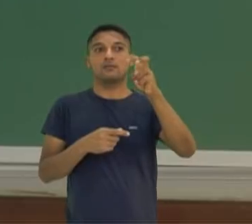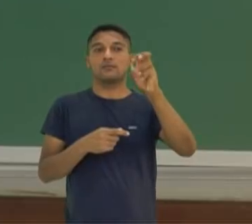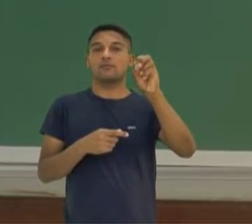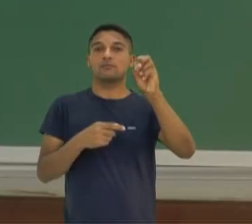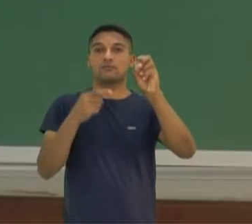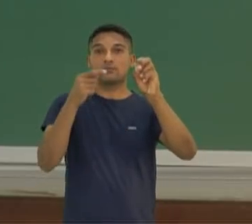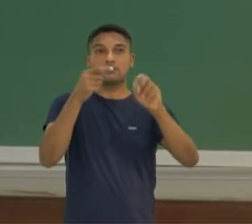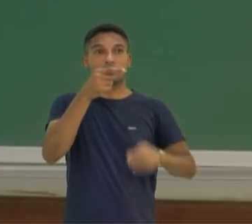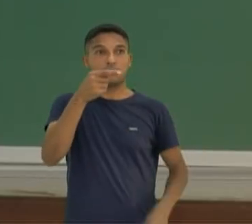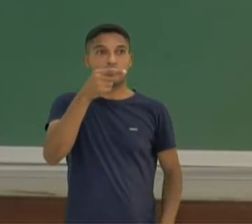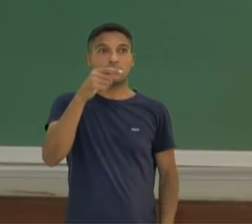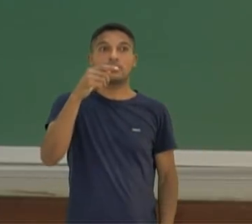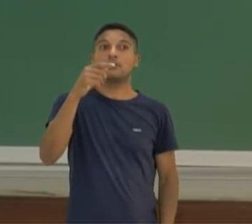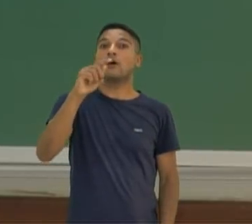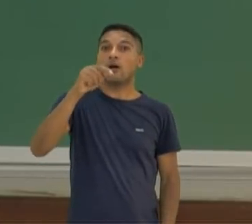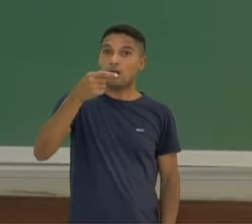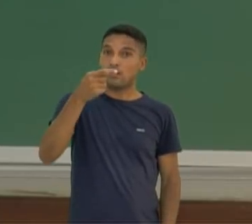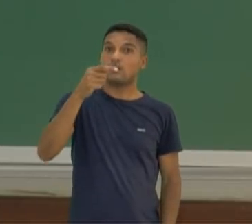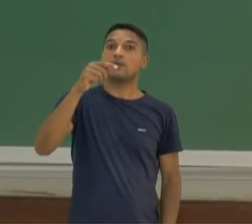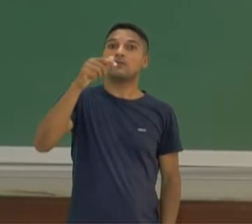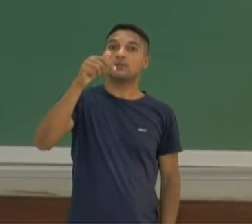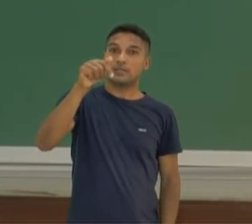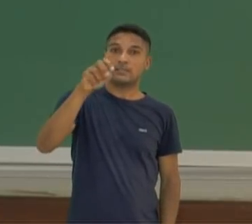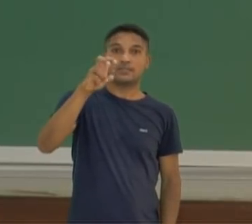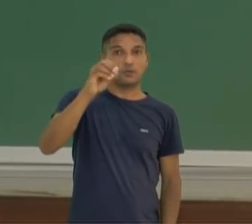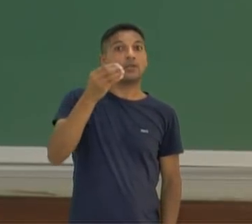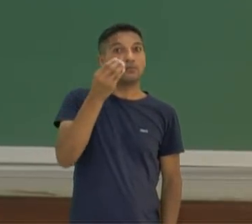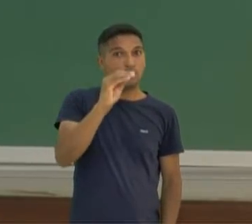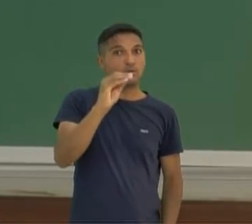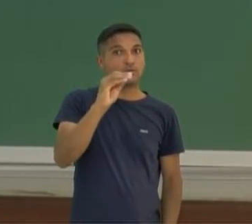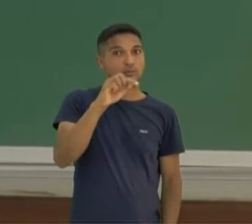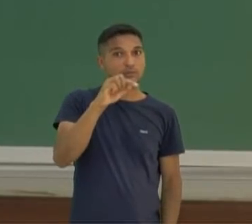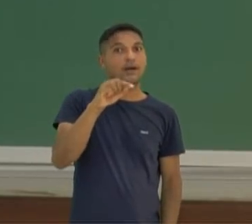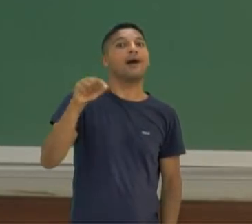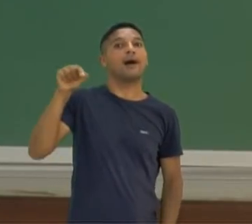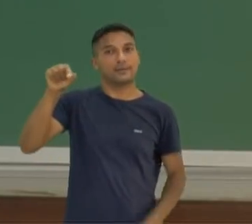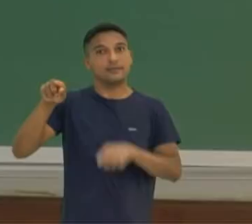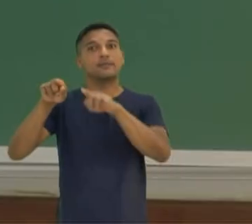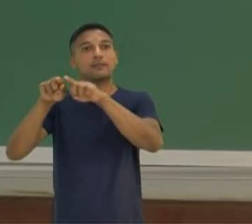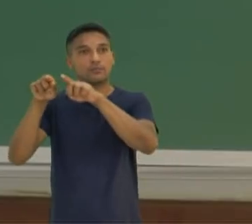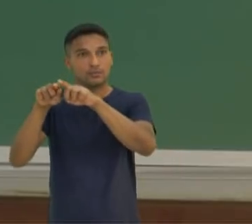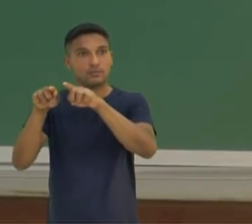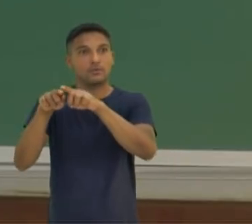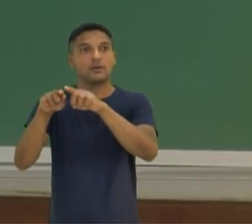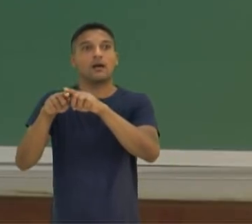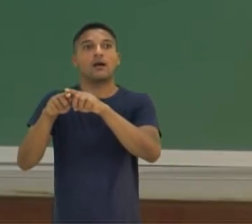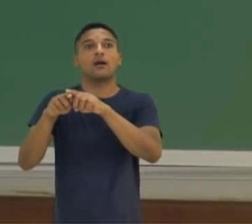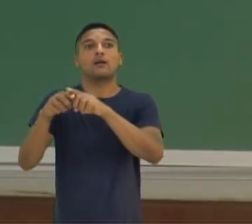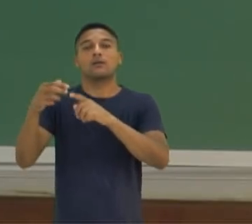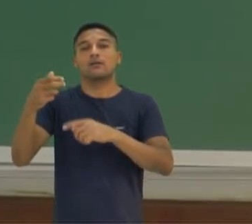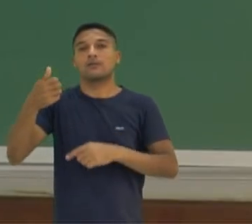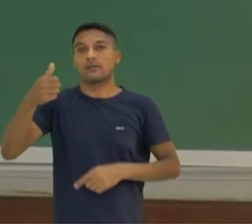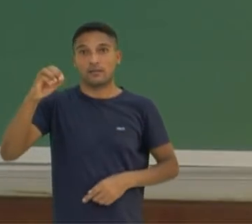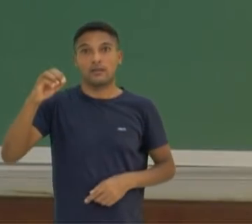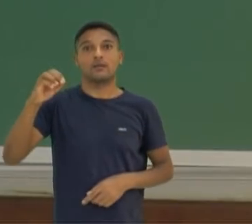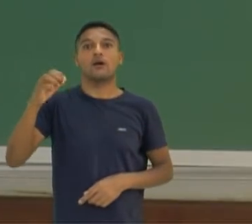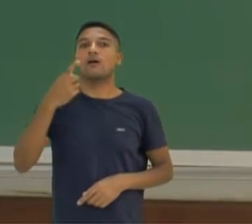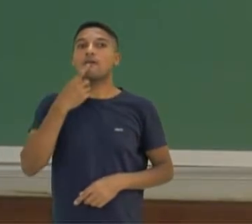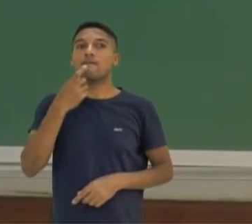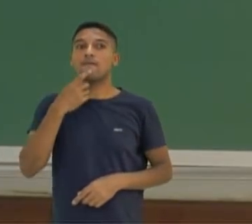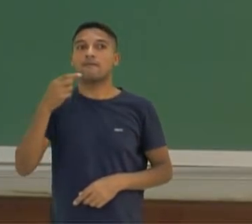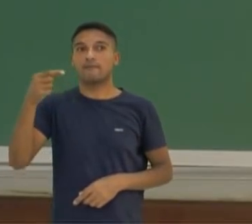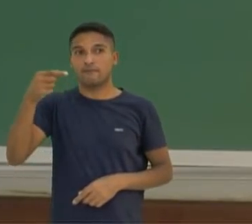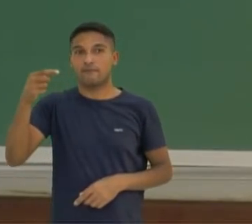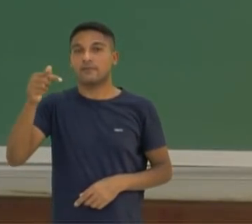Com 10, se eu coloquei 7,50 aqui diminuindo, tenho que colocar do outro lado da igualdade.